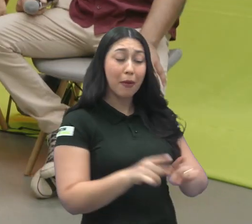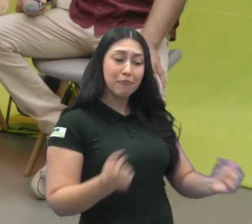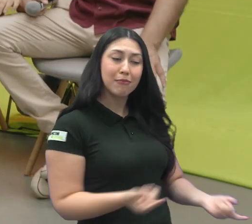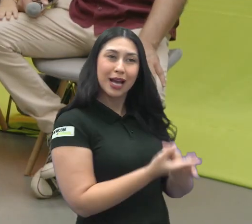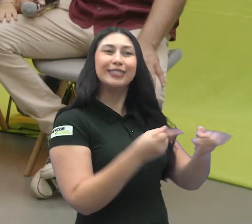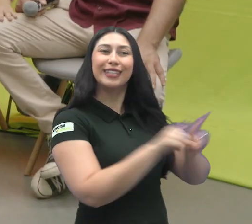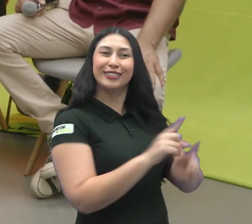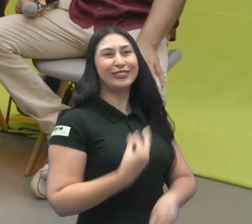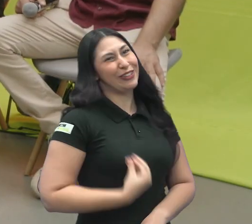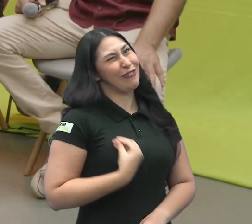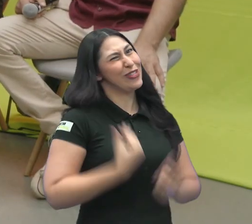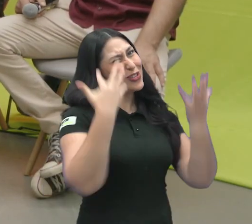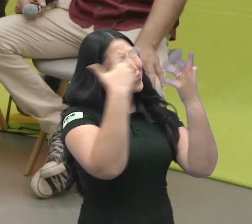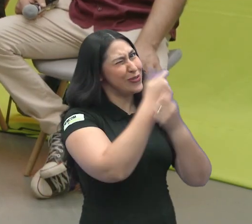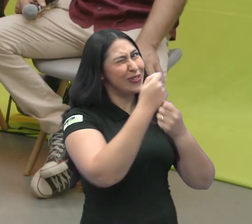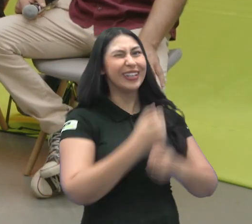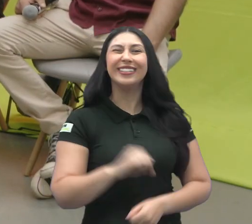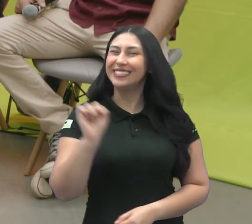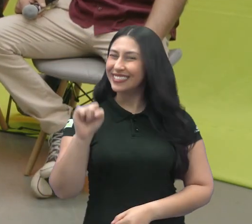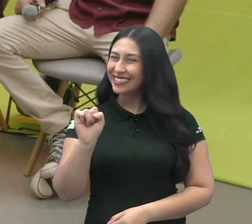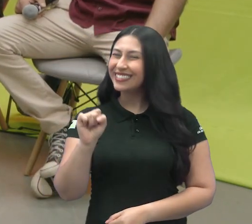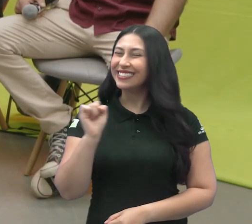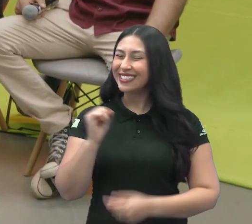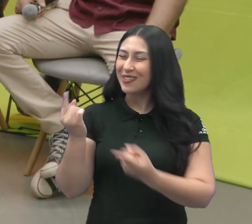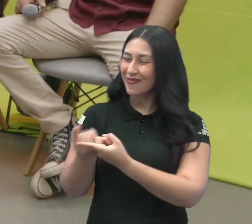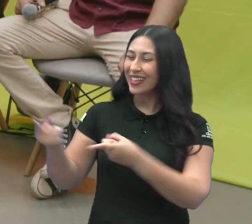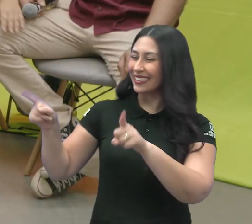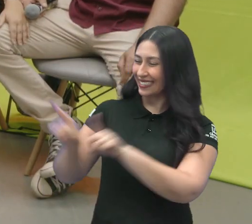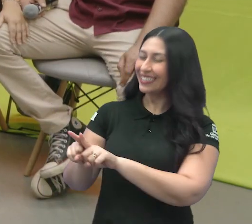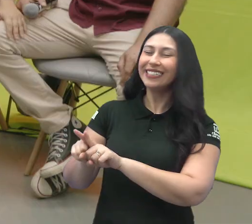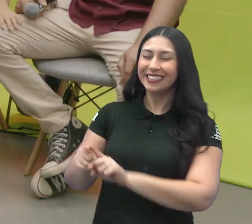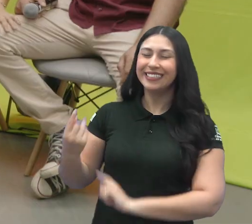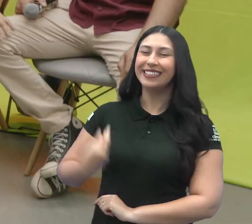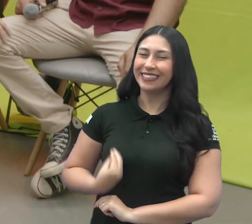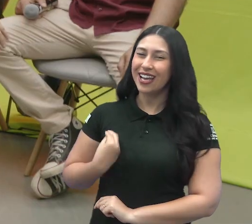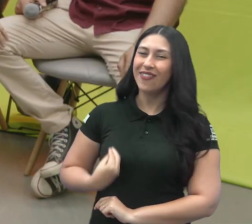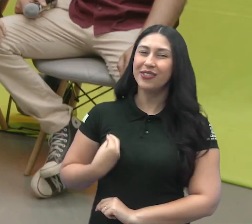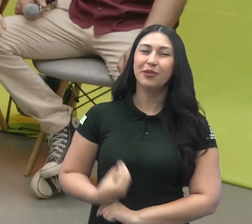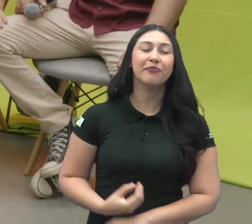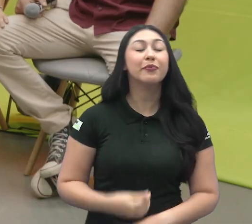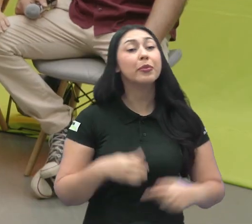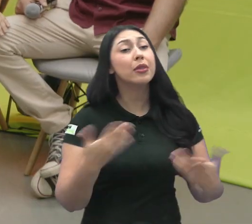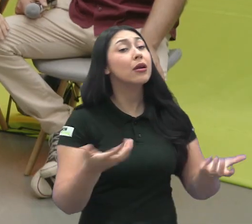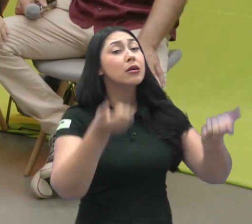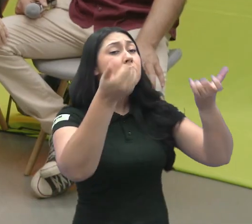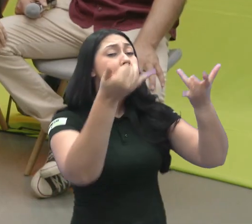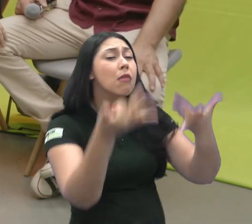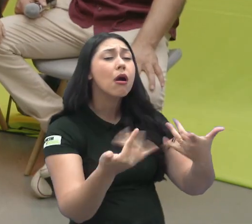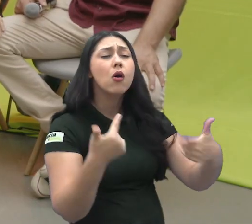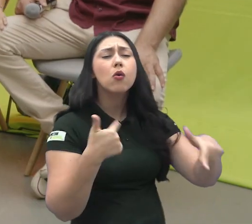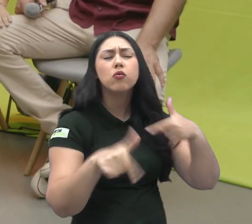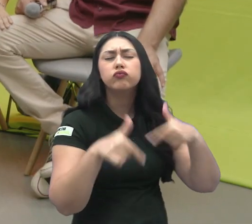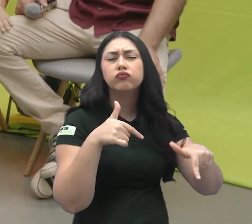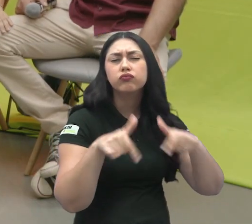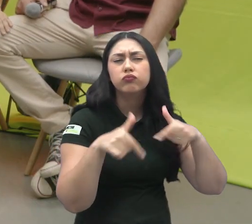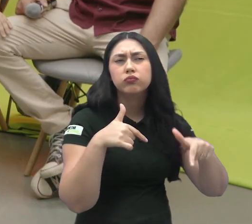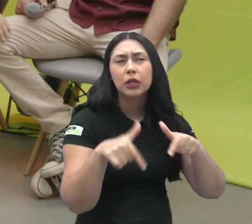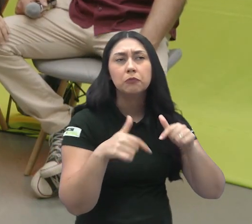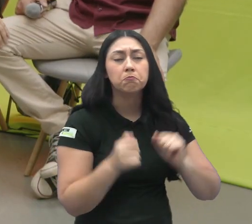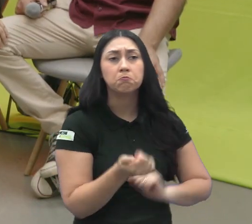é lógico. Que lindo. É, mais do que a música, é um companheiro da vida. Bacana. Fala um pouquinho, então, desse trabalho, Maísa.